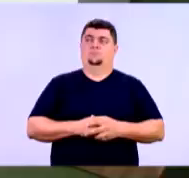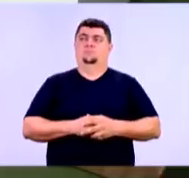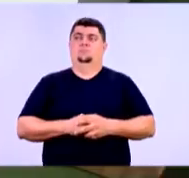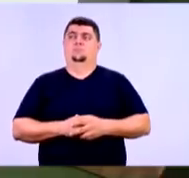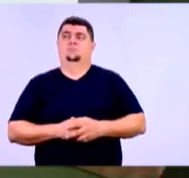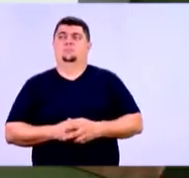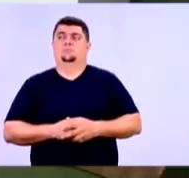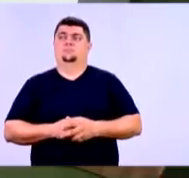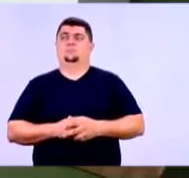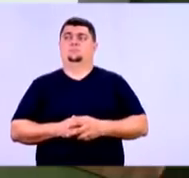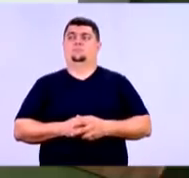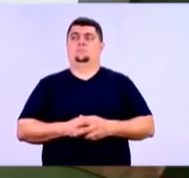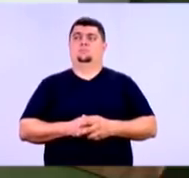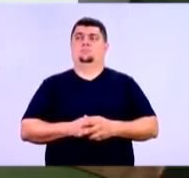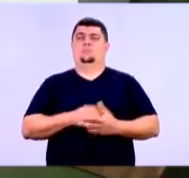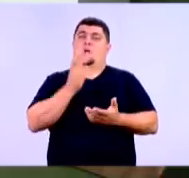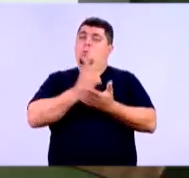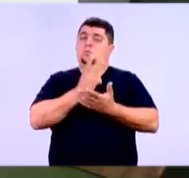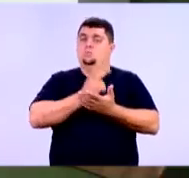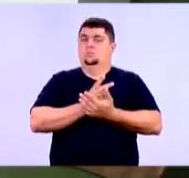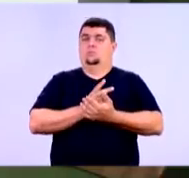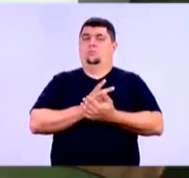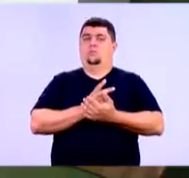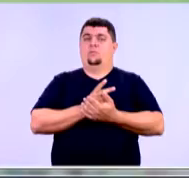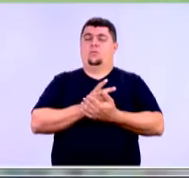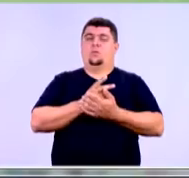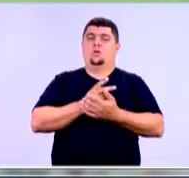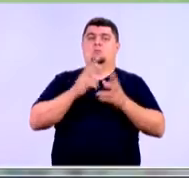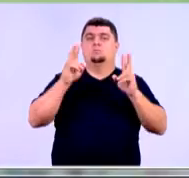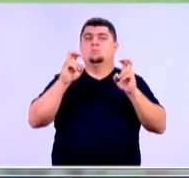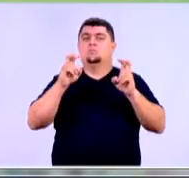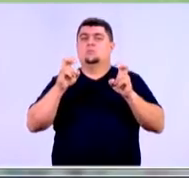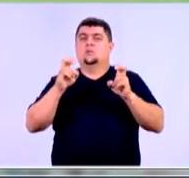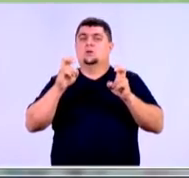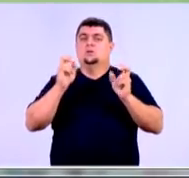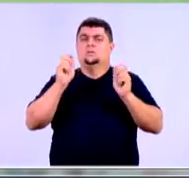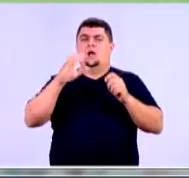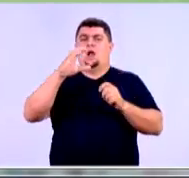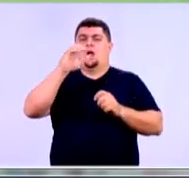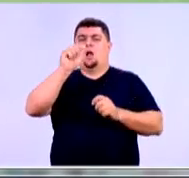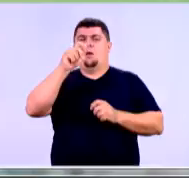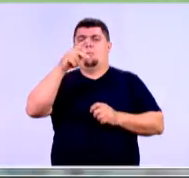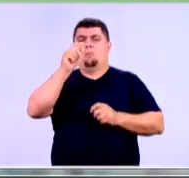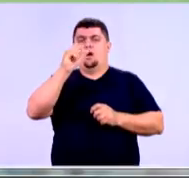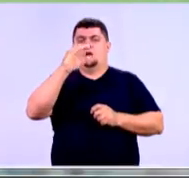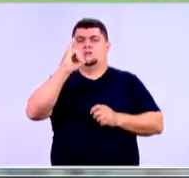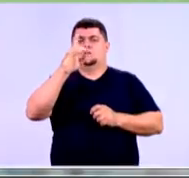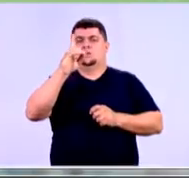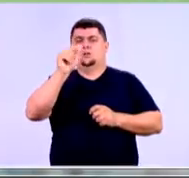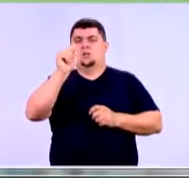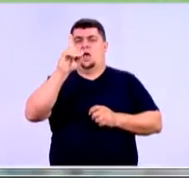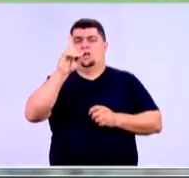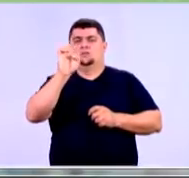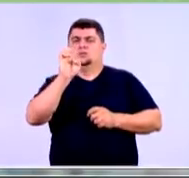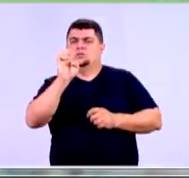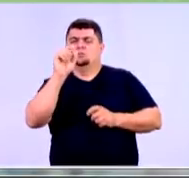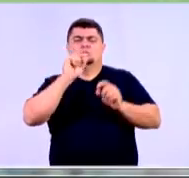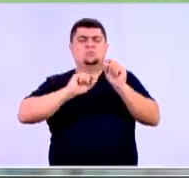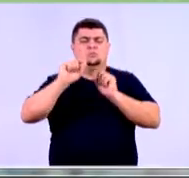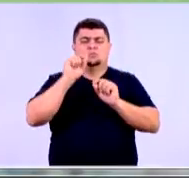professor? Continuando, a gente vai discutir também a questão da capacidade, está bem ligado ao conceito de condições,